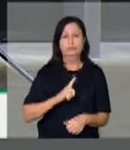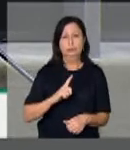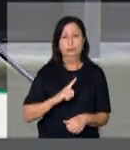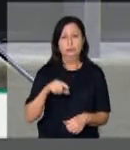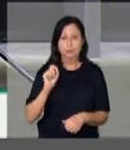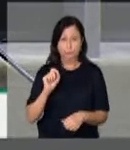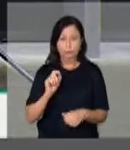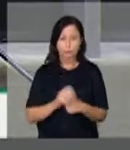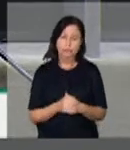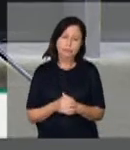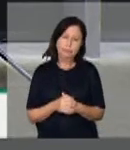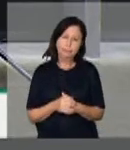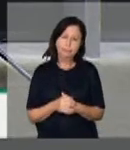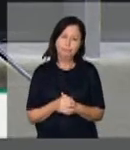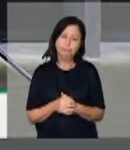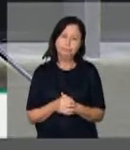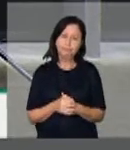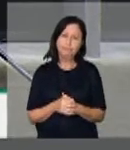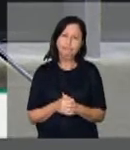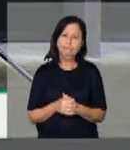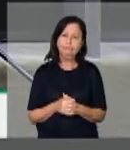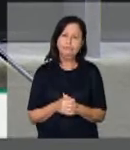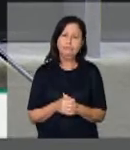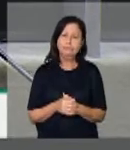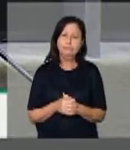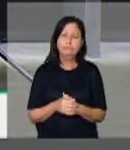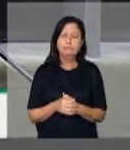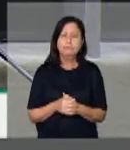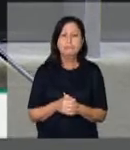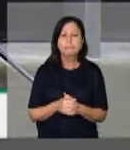uma verdadeira